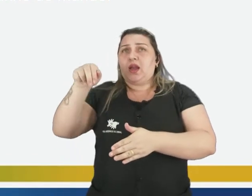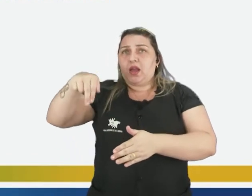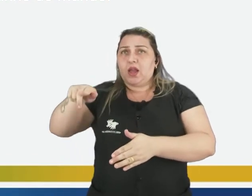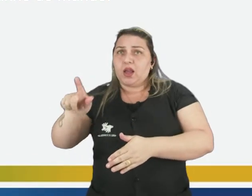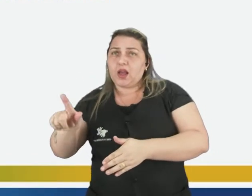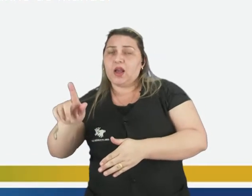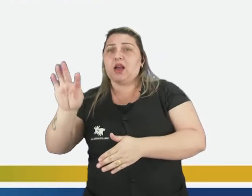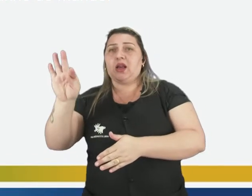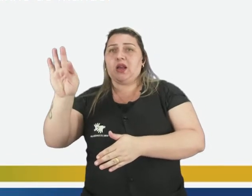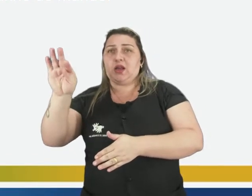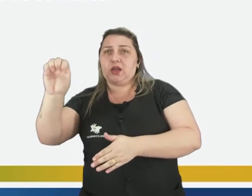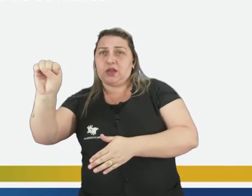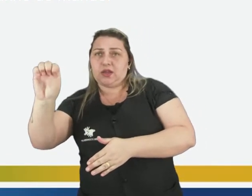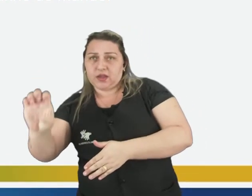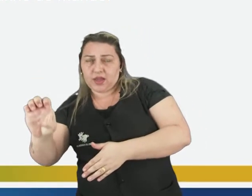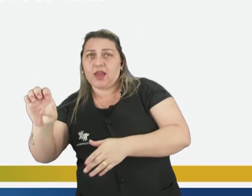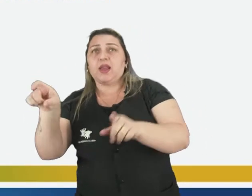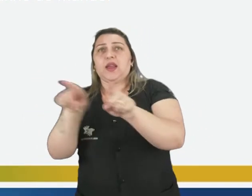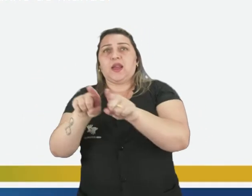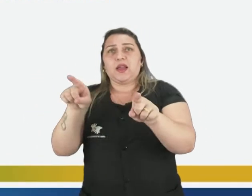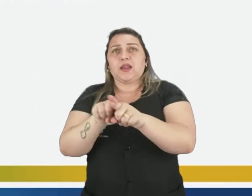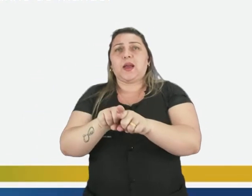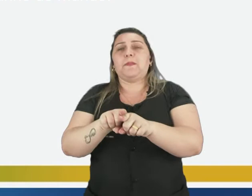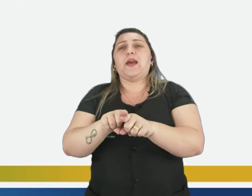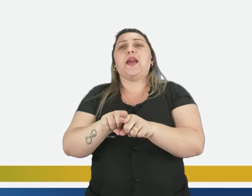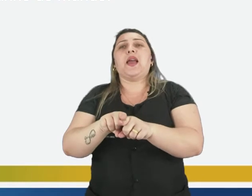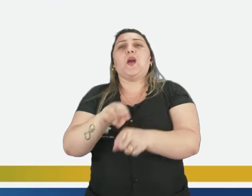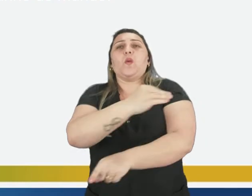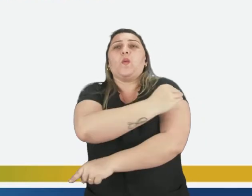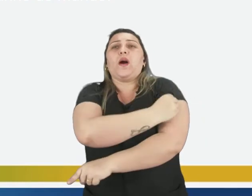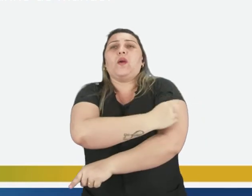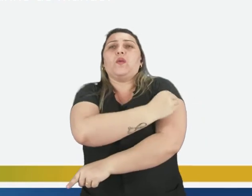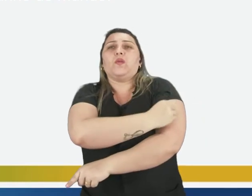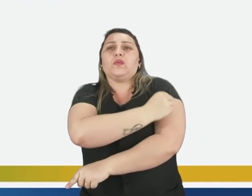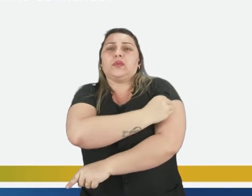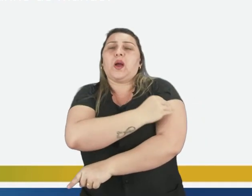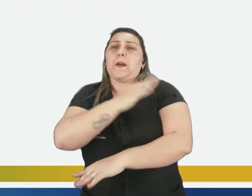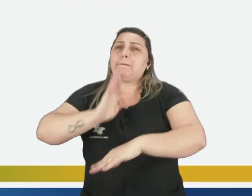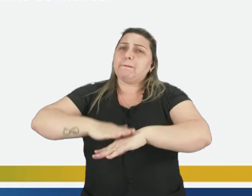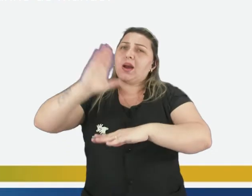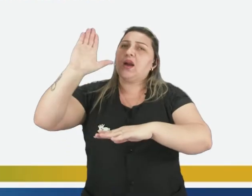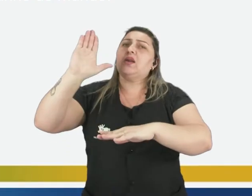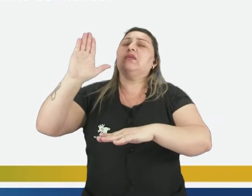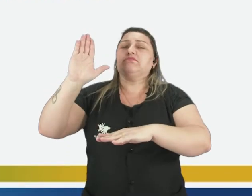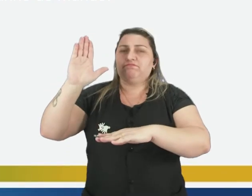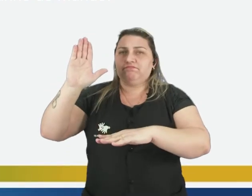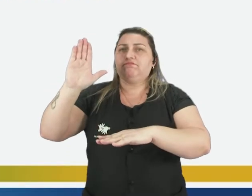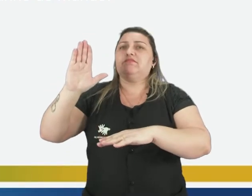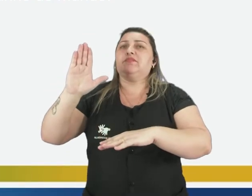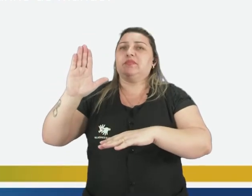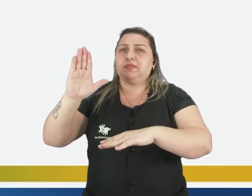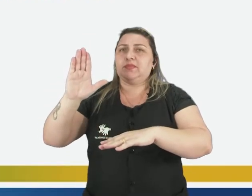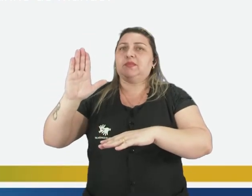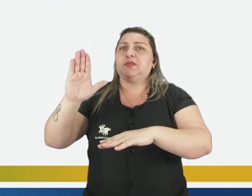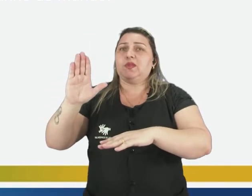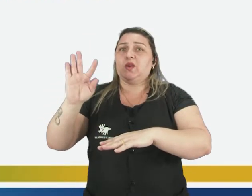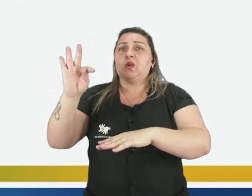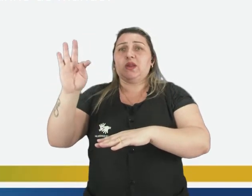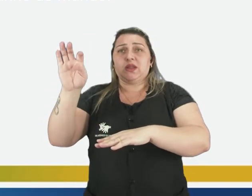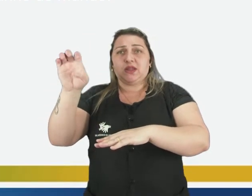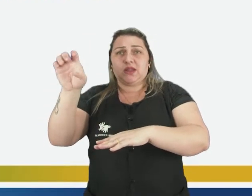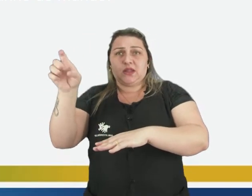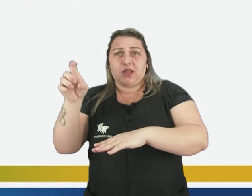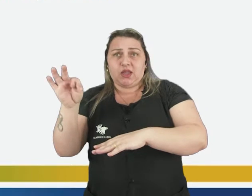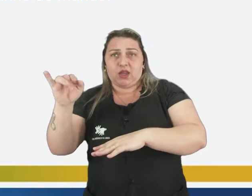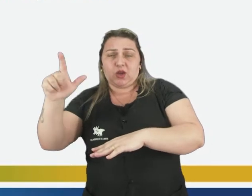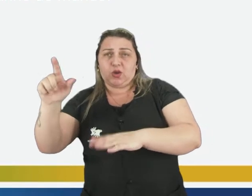maior parte da produção têxtil do mercado mundial. Olha só, hein? A maior parte do mercado têxtil